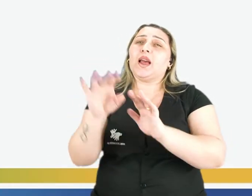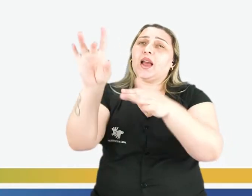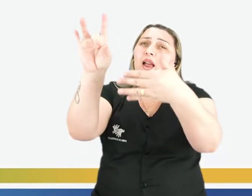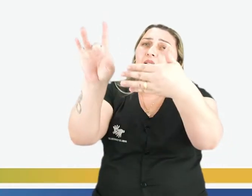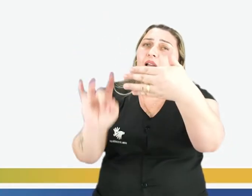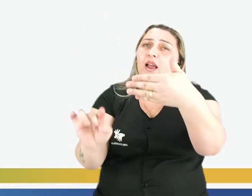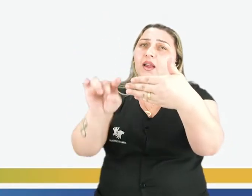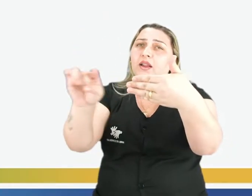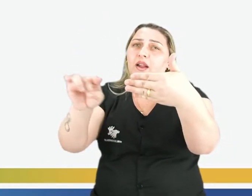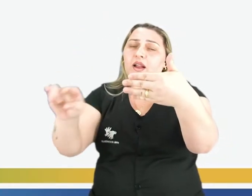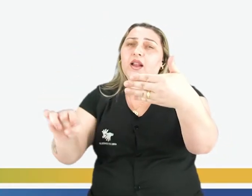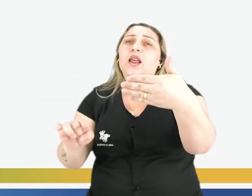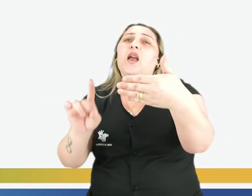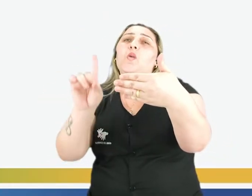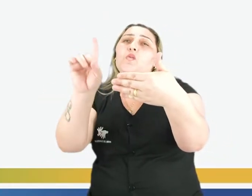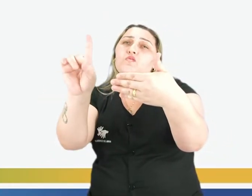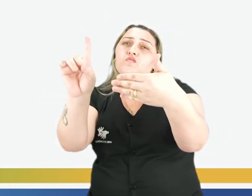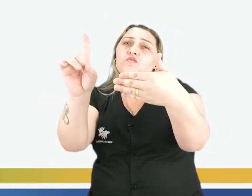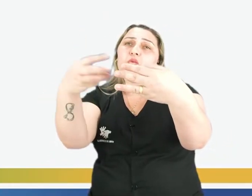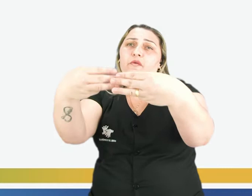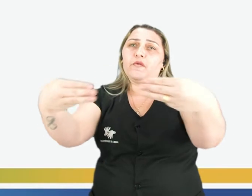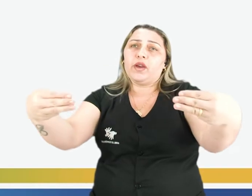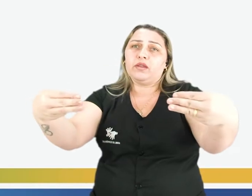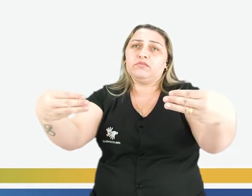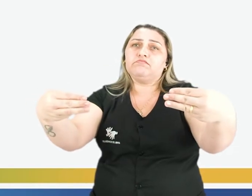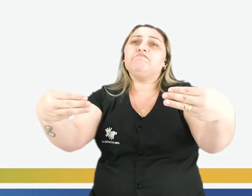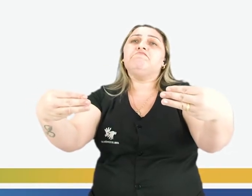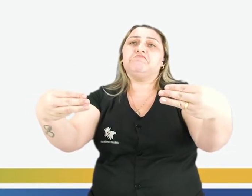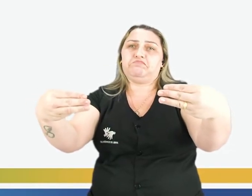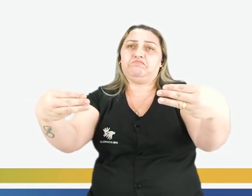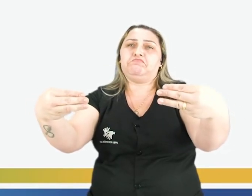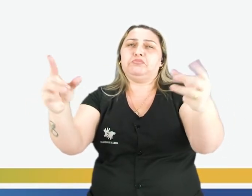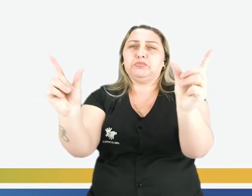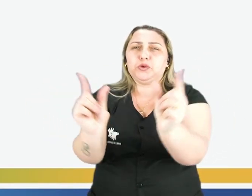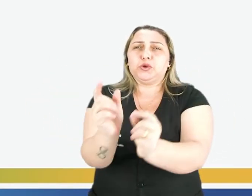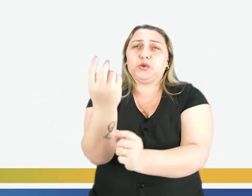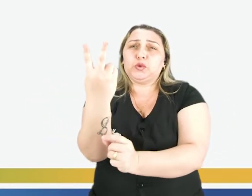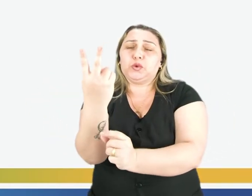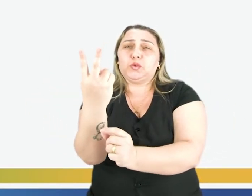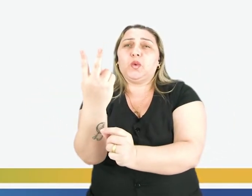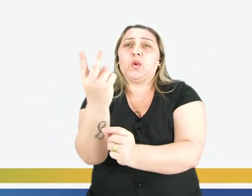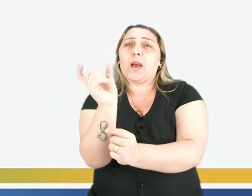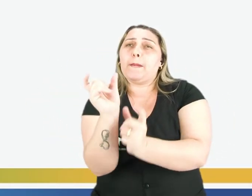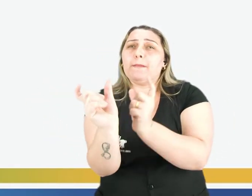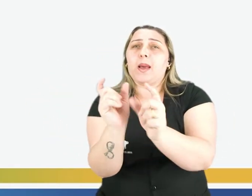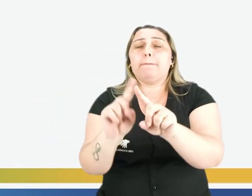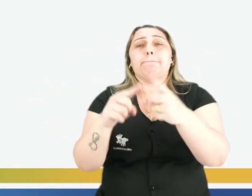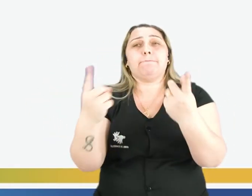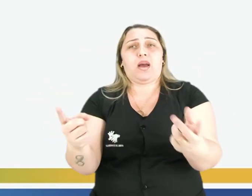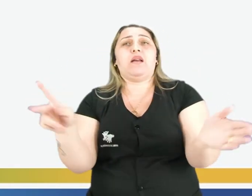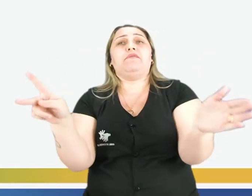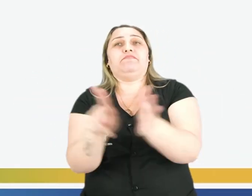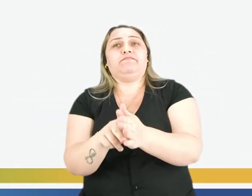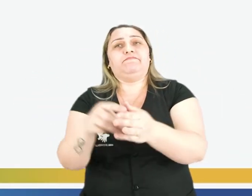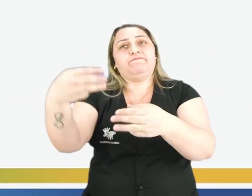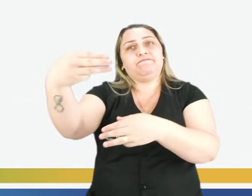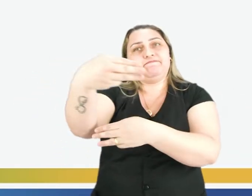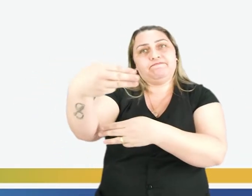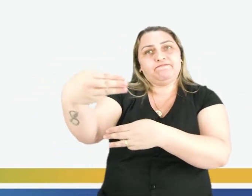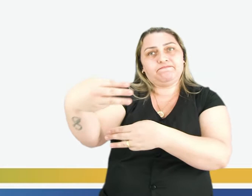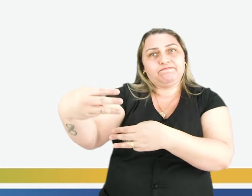linha é um verso, ok? Pode ser um bem pequenininho, ter 2 palavrinhas, mas não deixa de ser